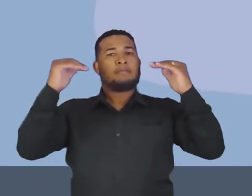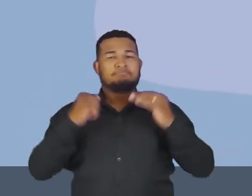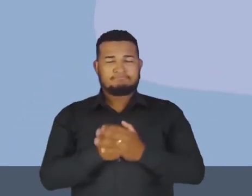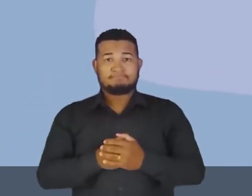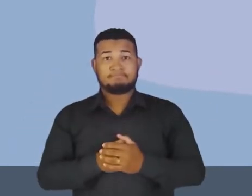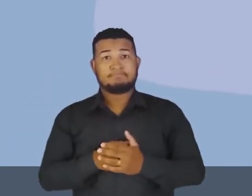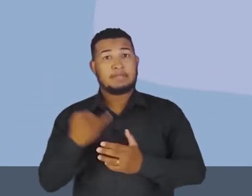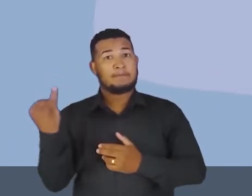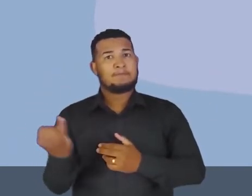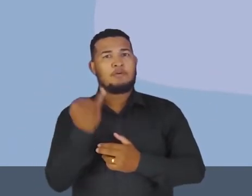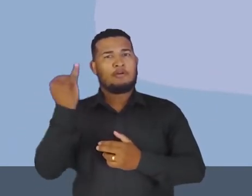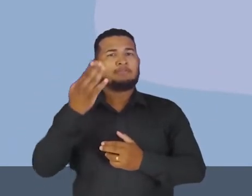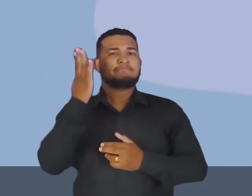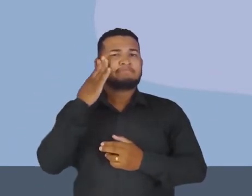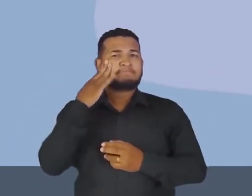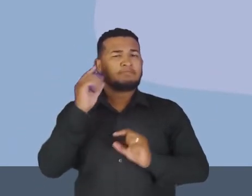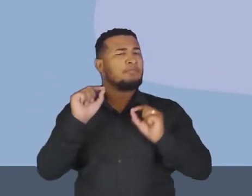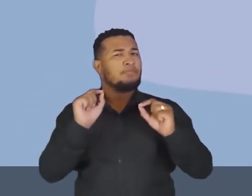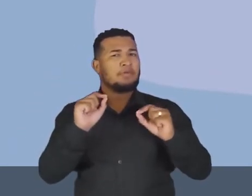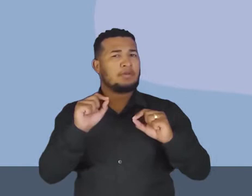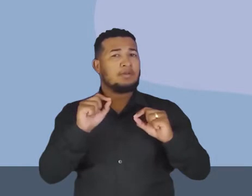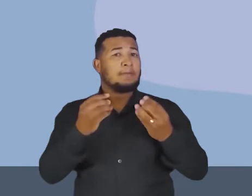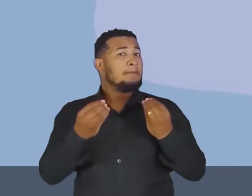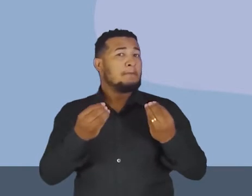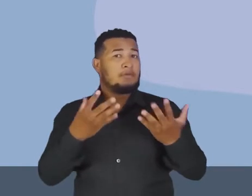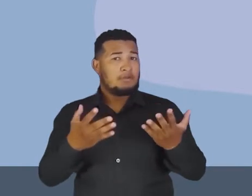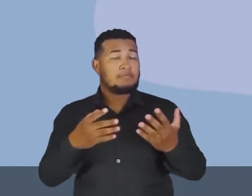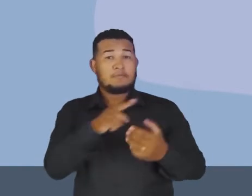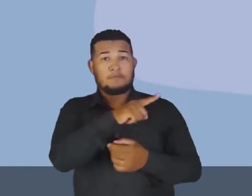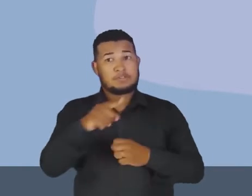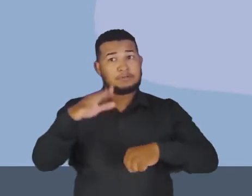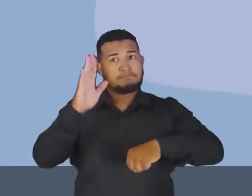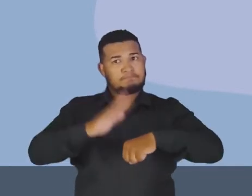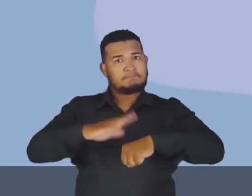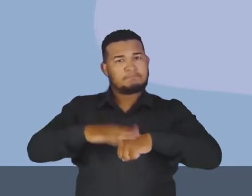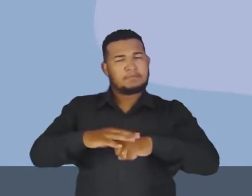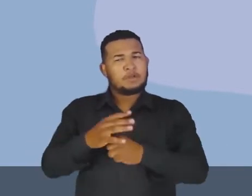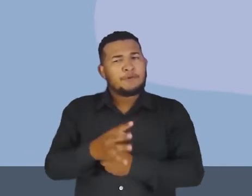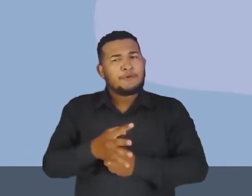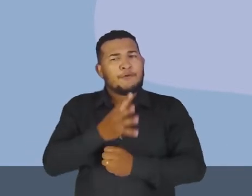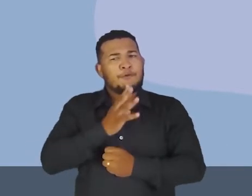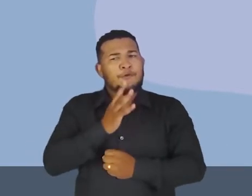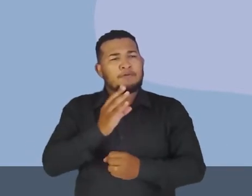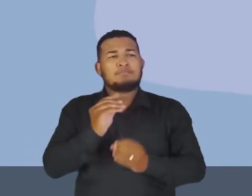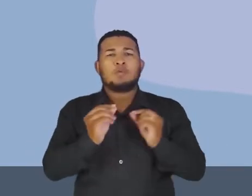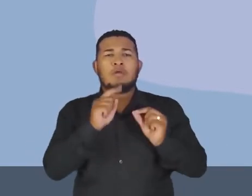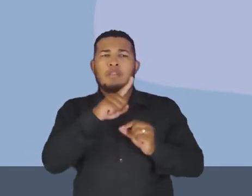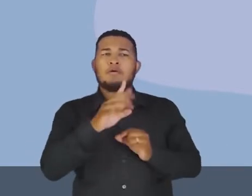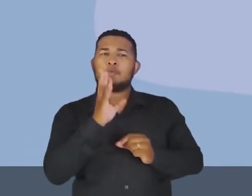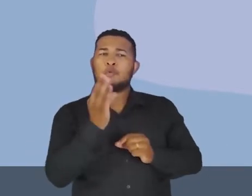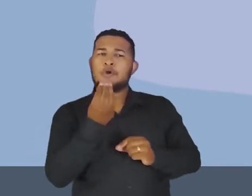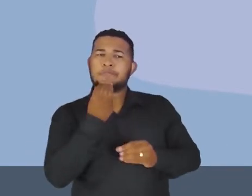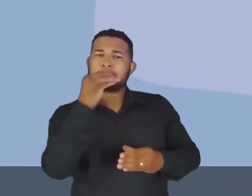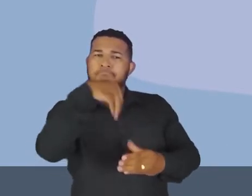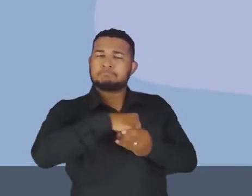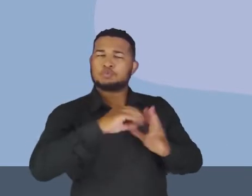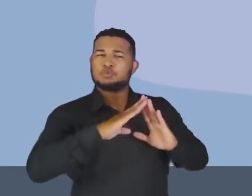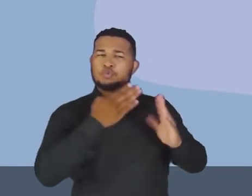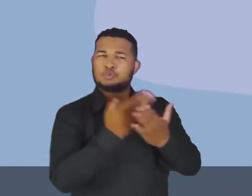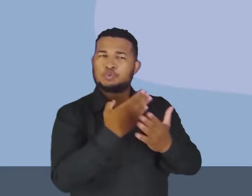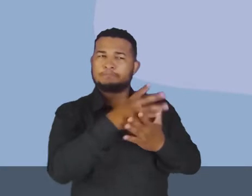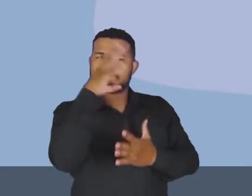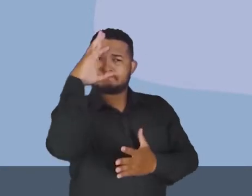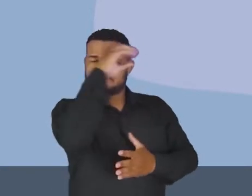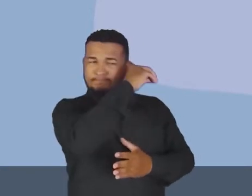você faça isso, né, para que você utilize os conhecimentos que você aprendeu na escola para melhorar a sua qualidade